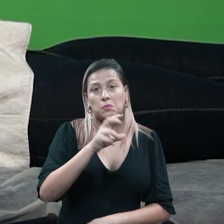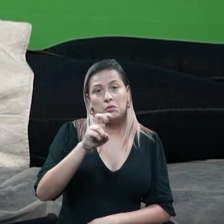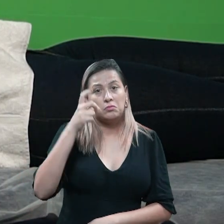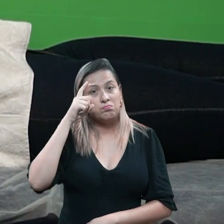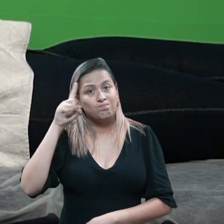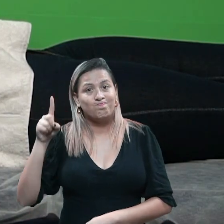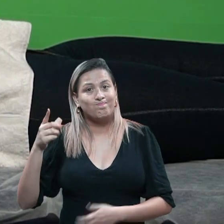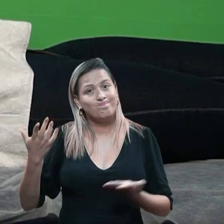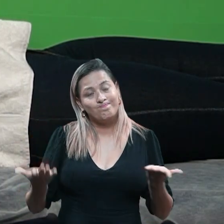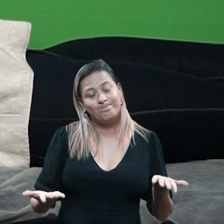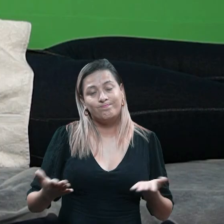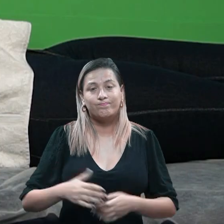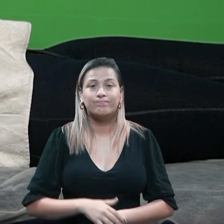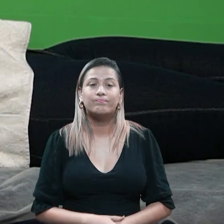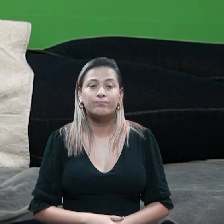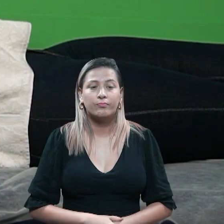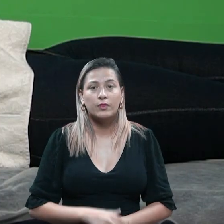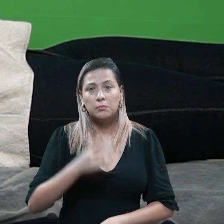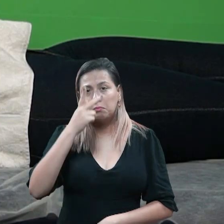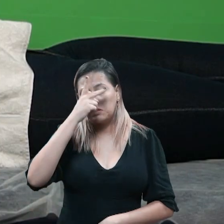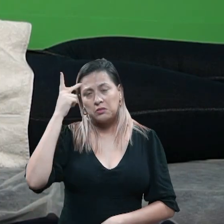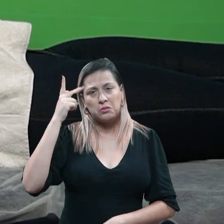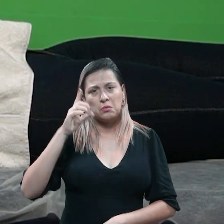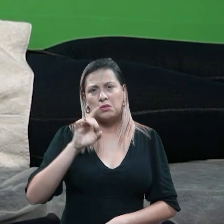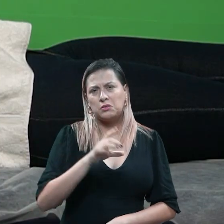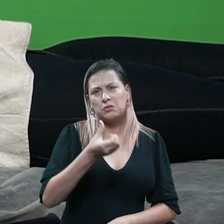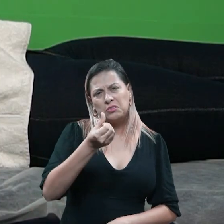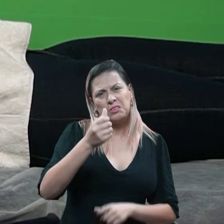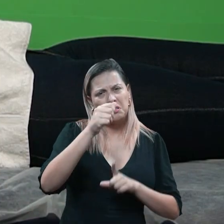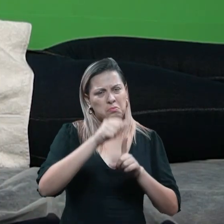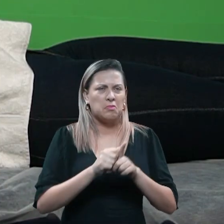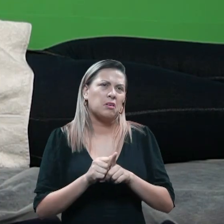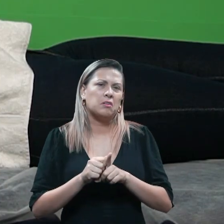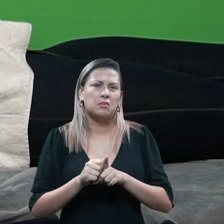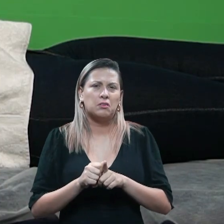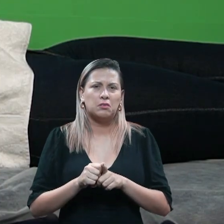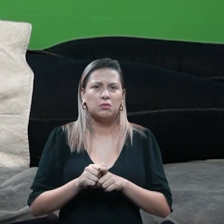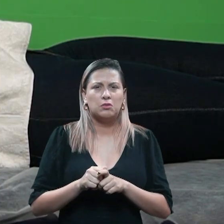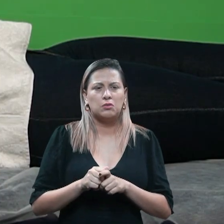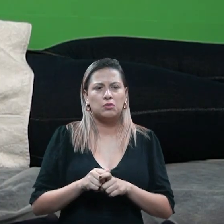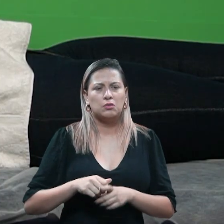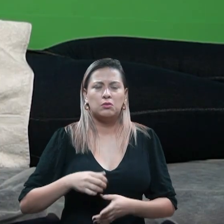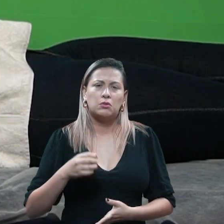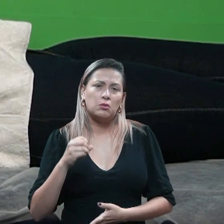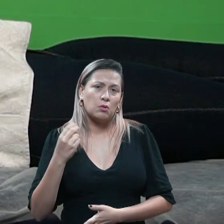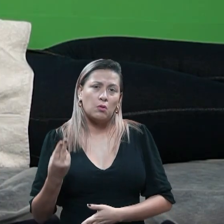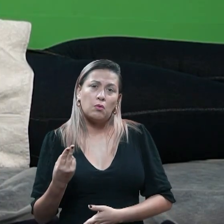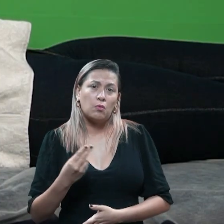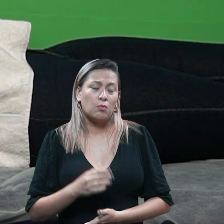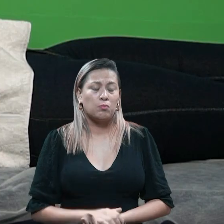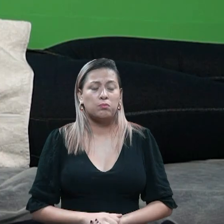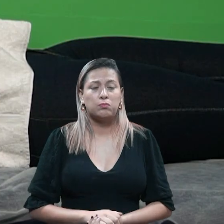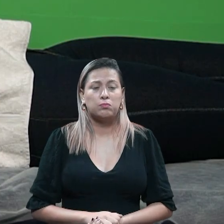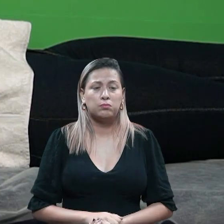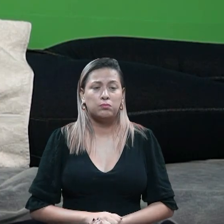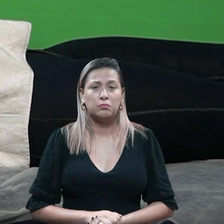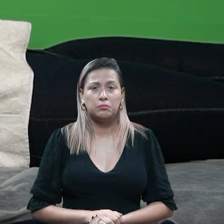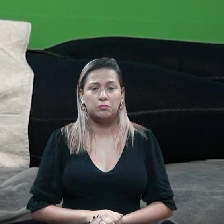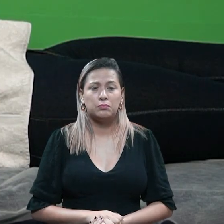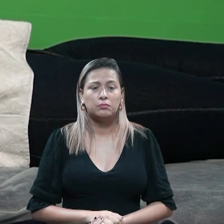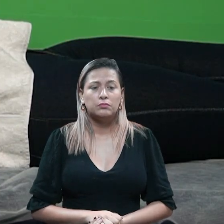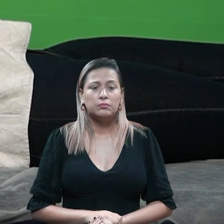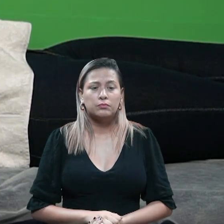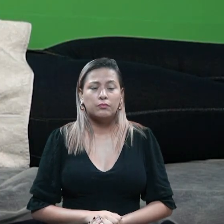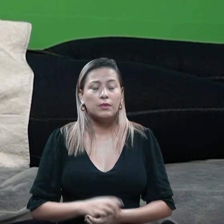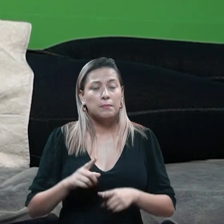dias. Tem pessoas que vão fazer só de 6 em 6 meses, outras fazem uma vez, nunca mais. Mas o correto mesmo é